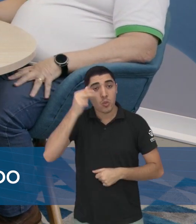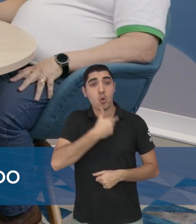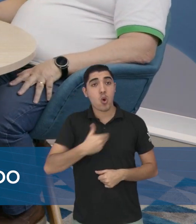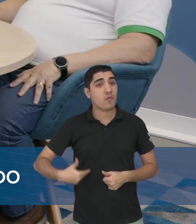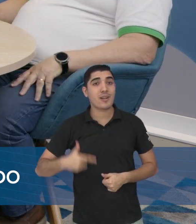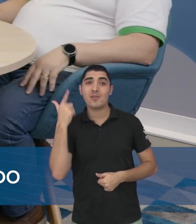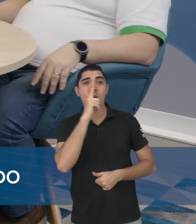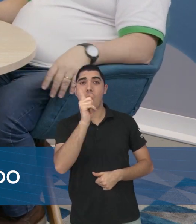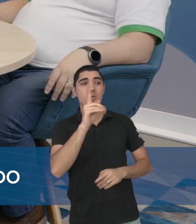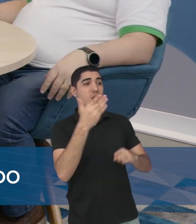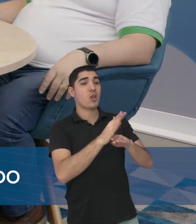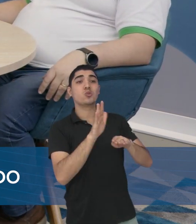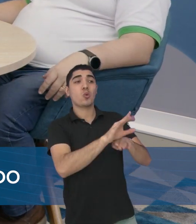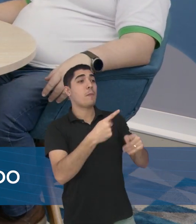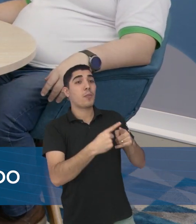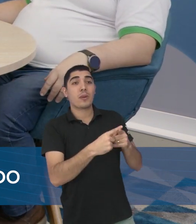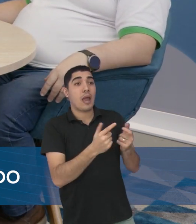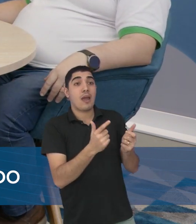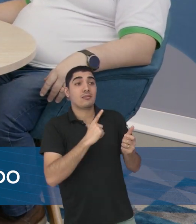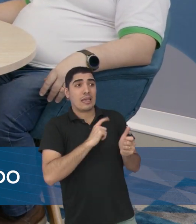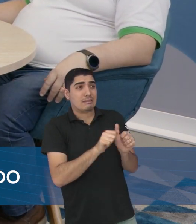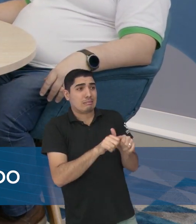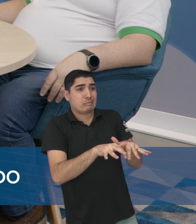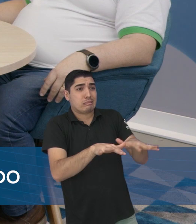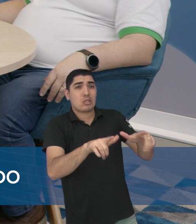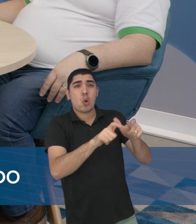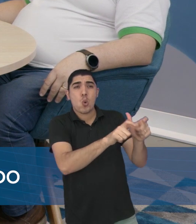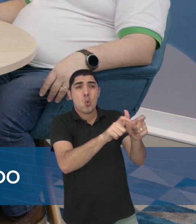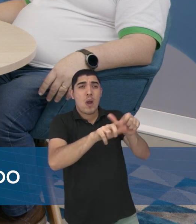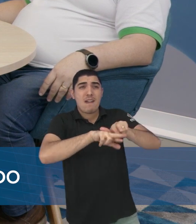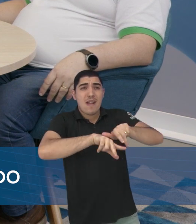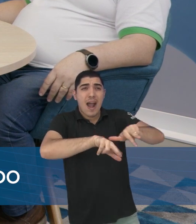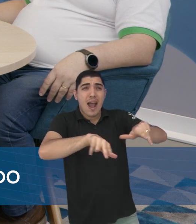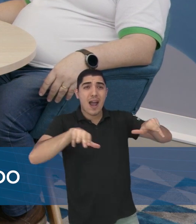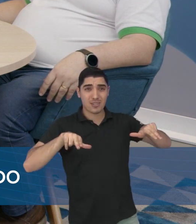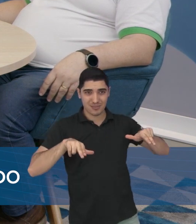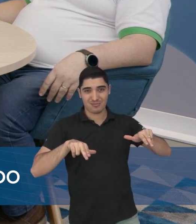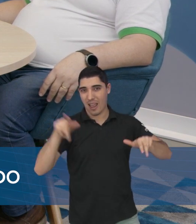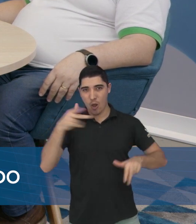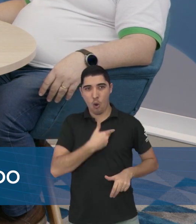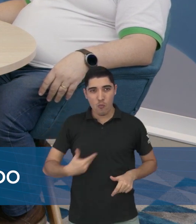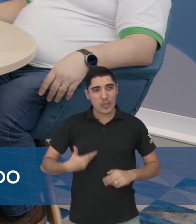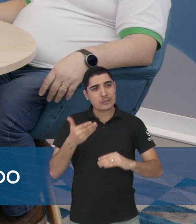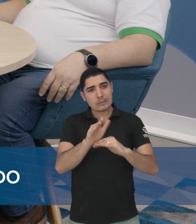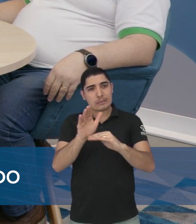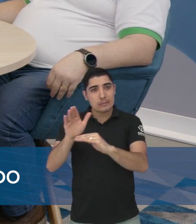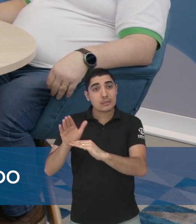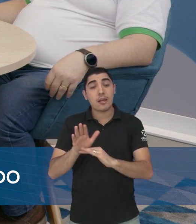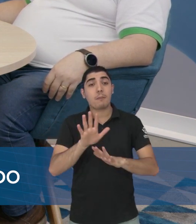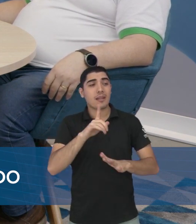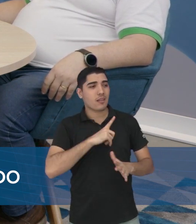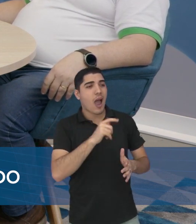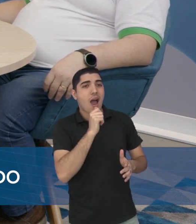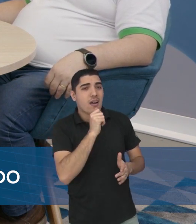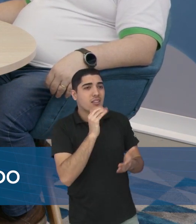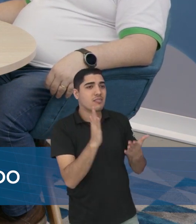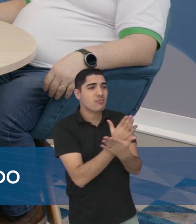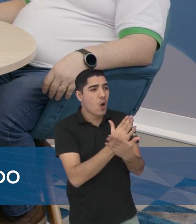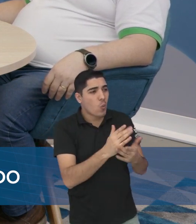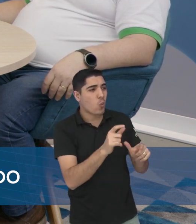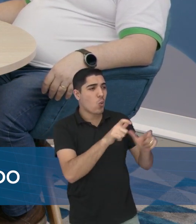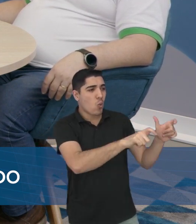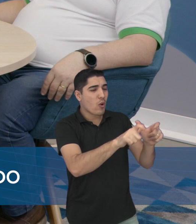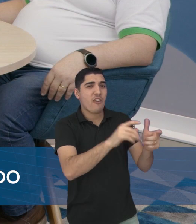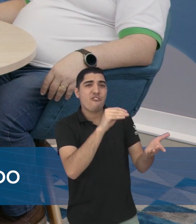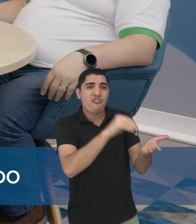tem o trabalho das instituições, né? Geralmente elas nascem e estão em regiões que a gente vê assim, que tem uma carência ali, né? De uma